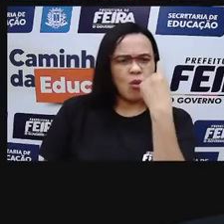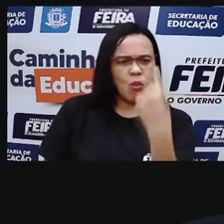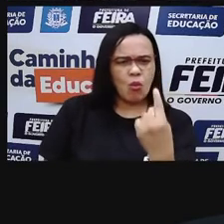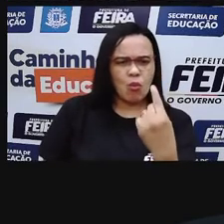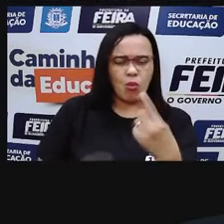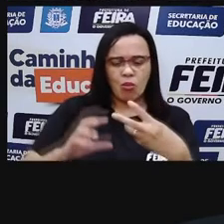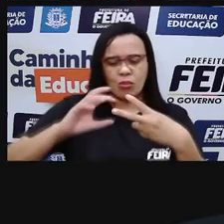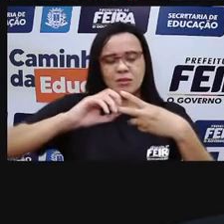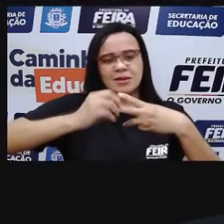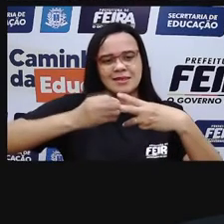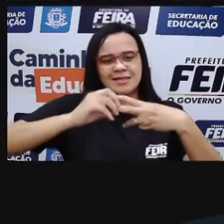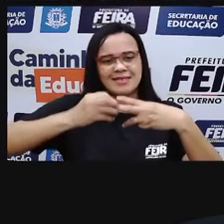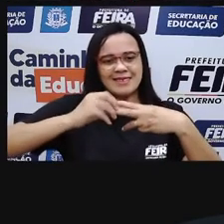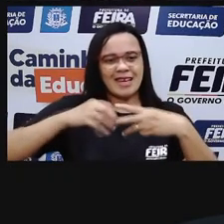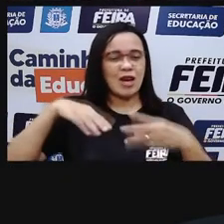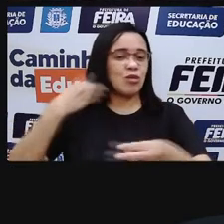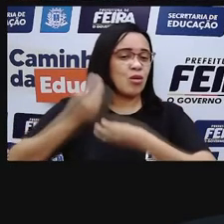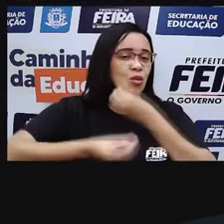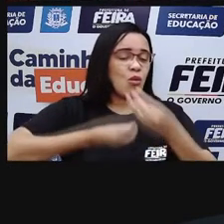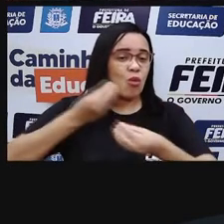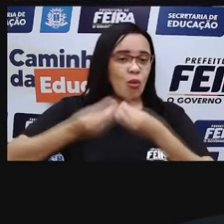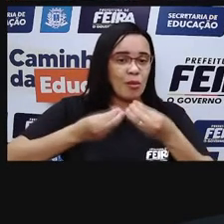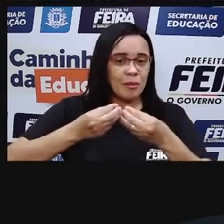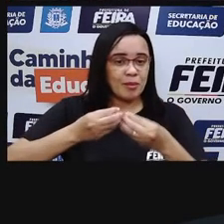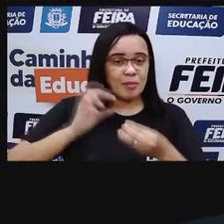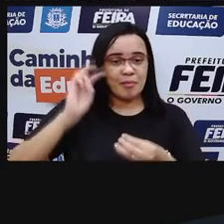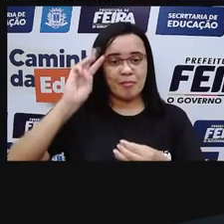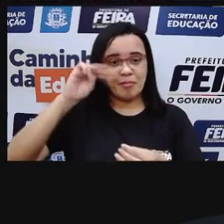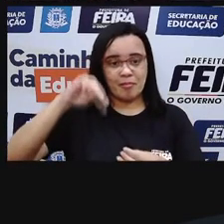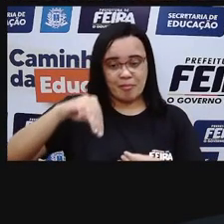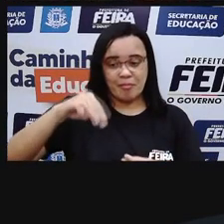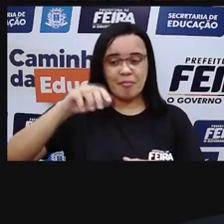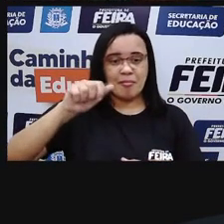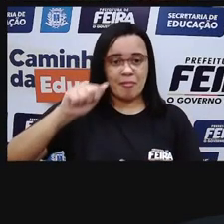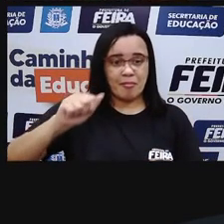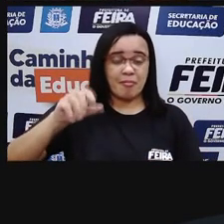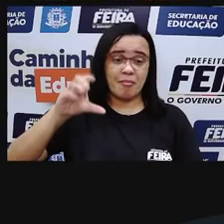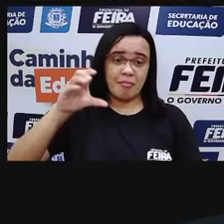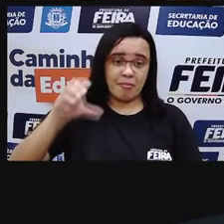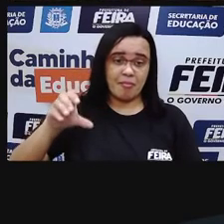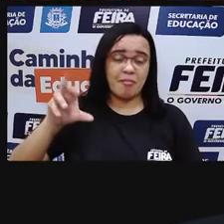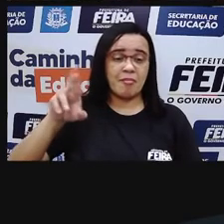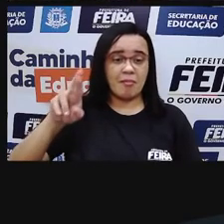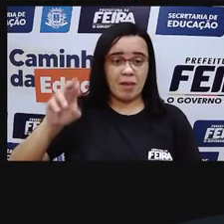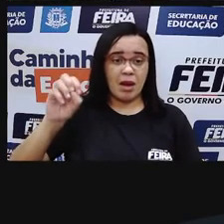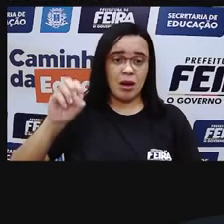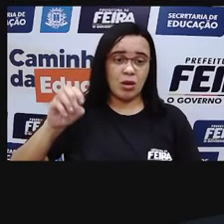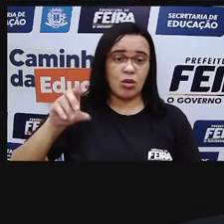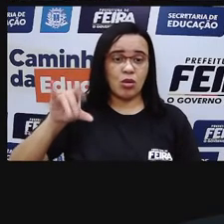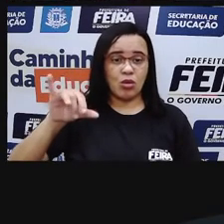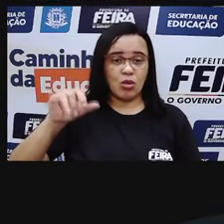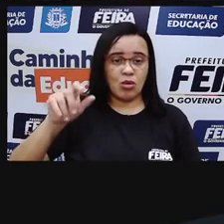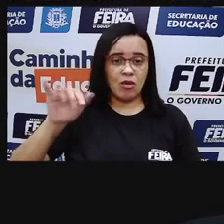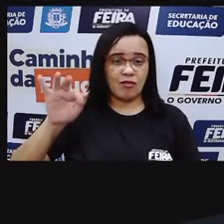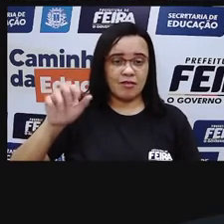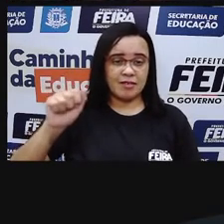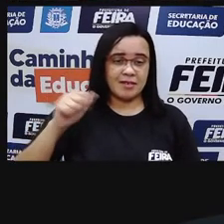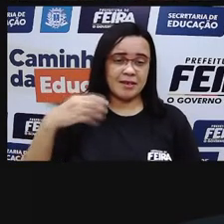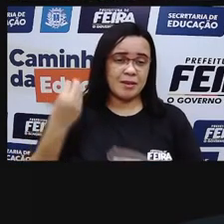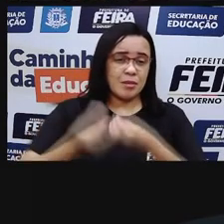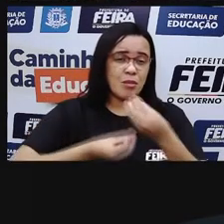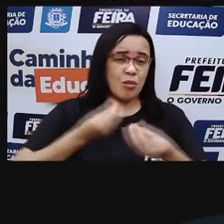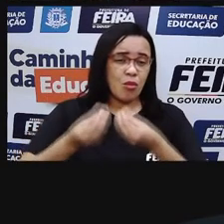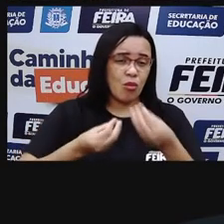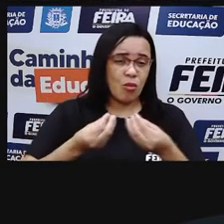grandes, tá? E essas células grandes, elas vão englobar. Fagos vem de comer. É como se elas engolissem